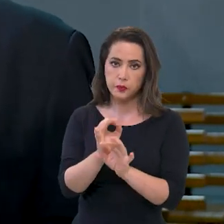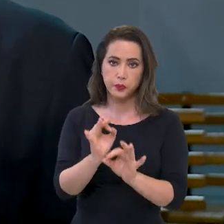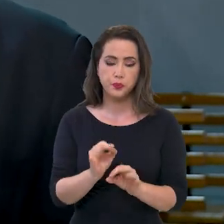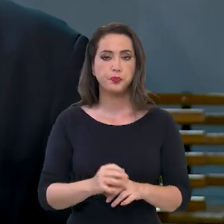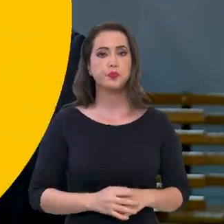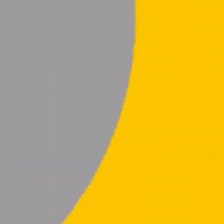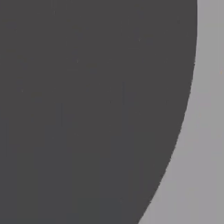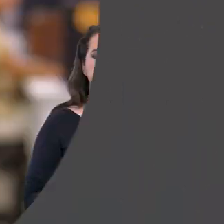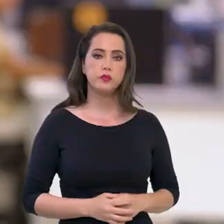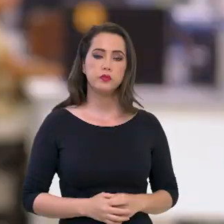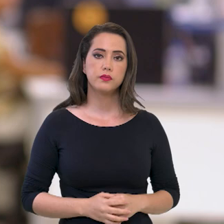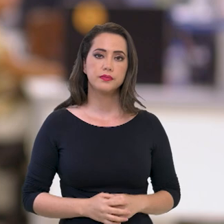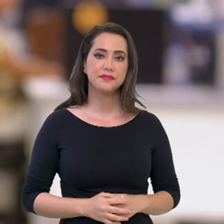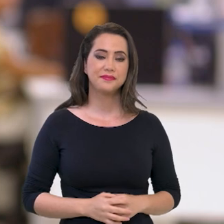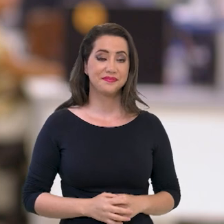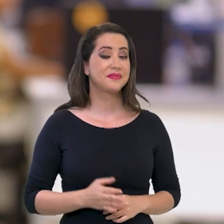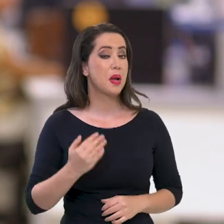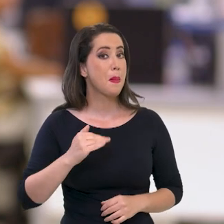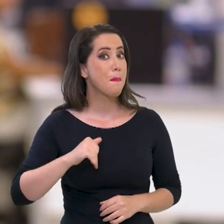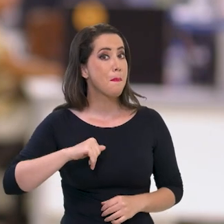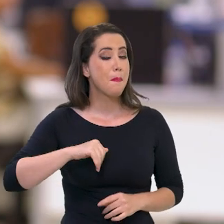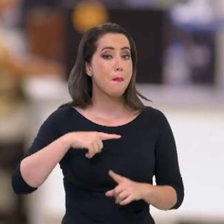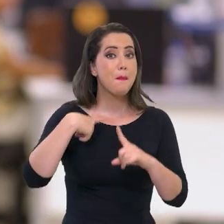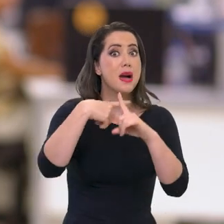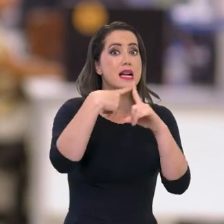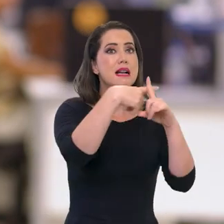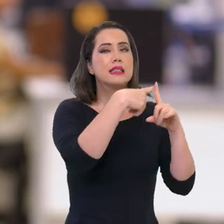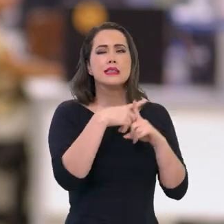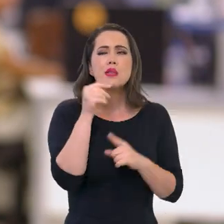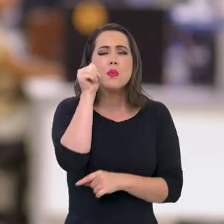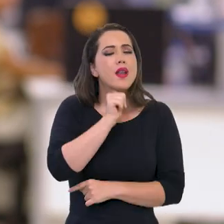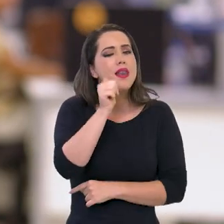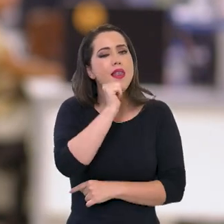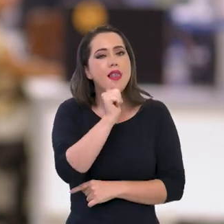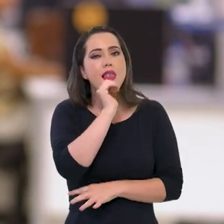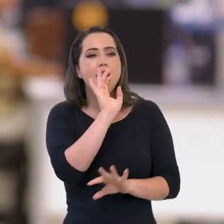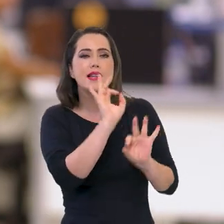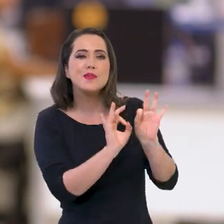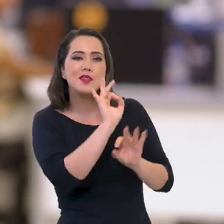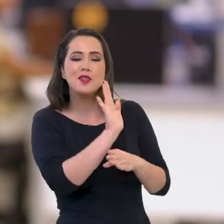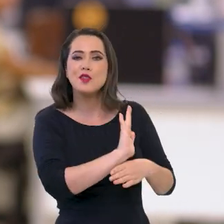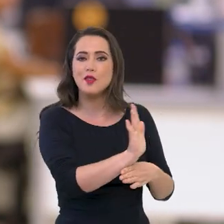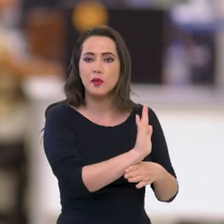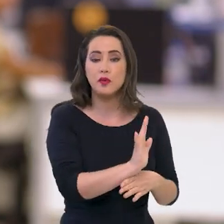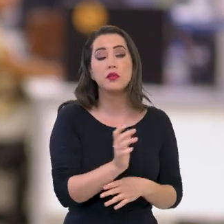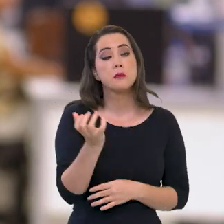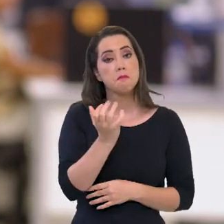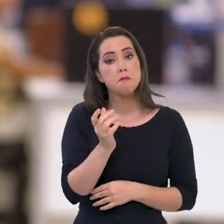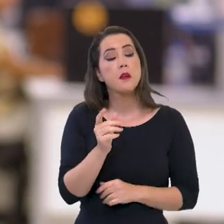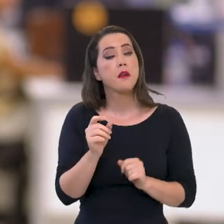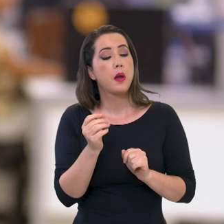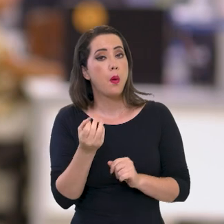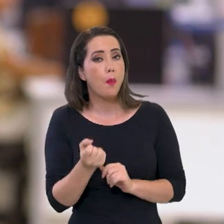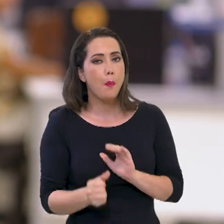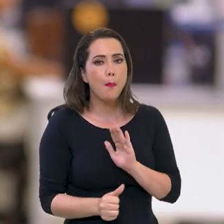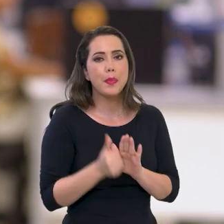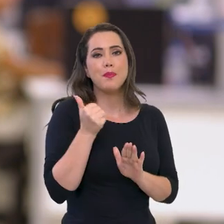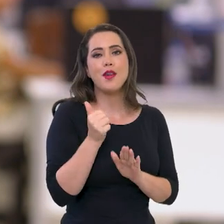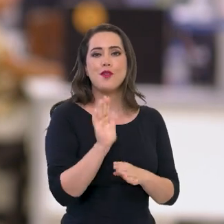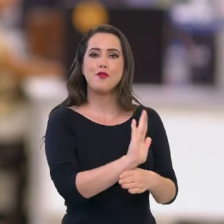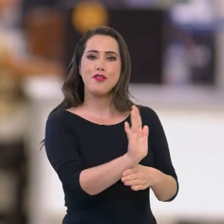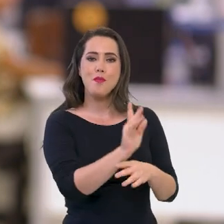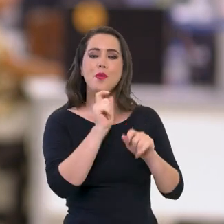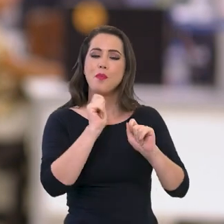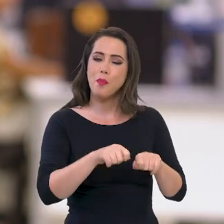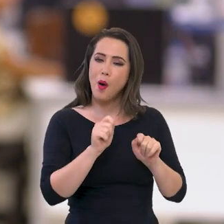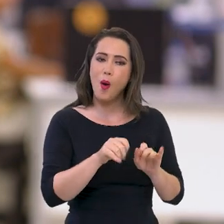do PIB consolidado. Mais mulheres nas telas. Cineastas brasileiras que desejem produzir o primeiro longa-metragem